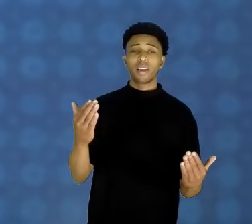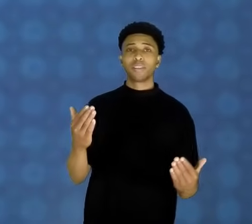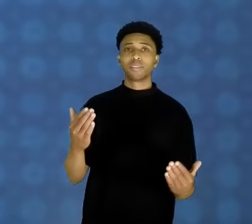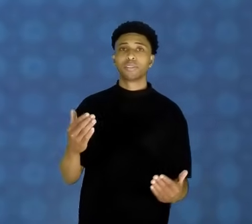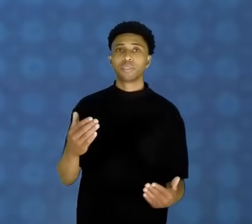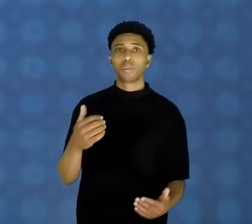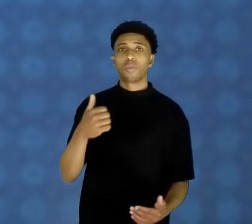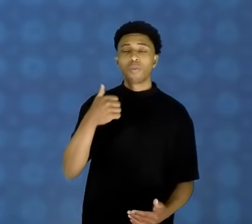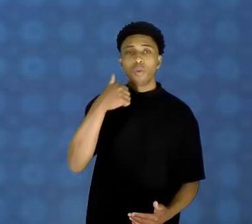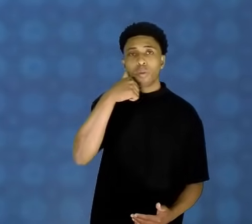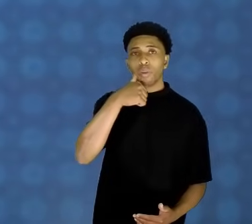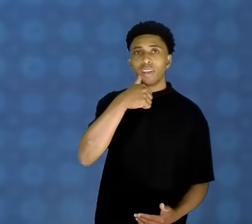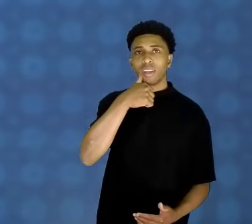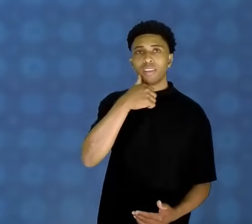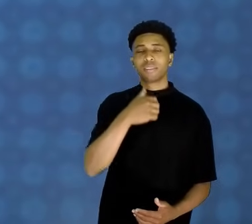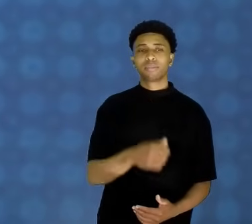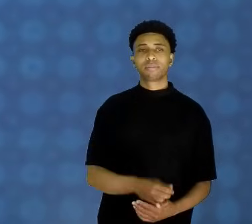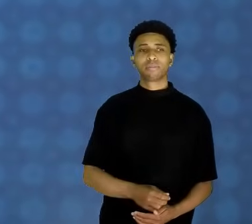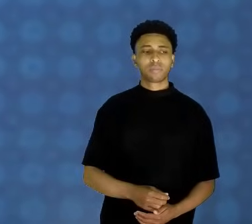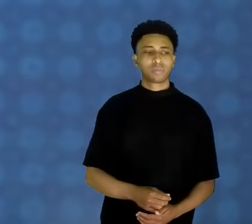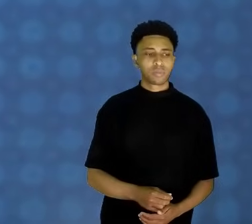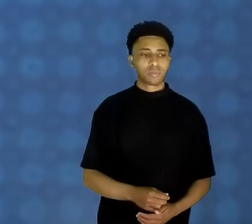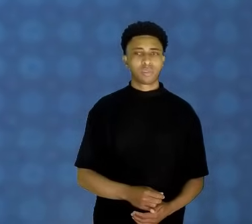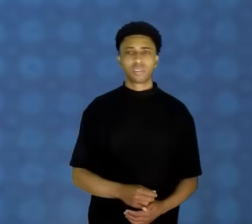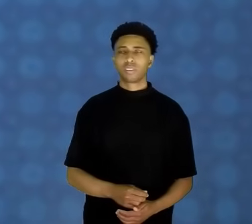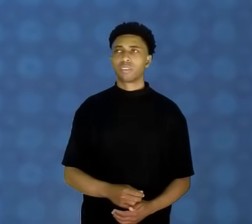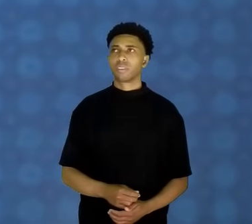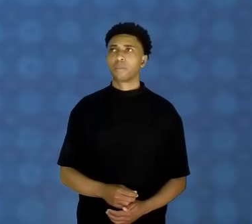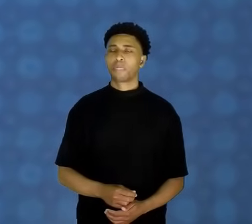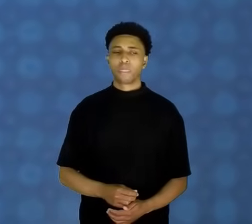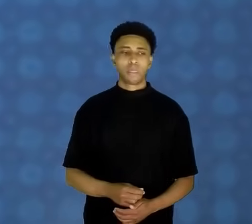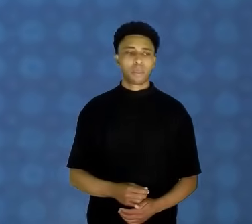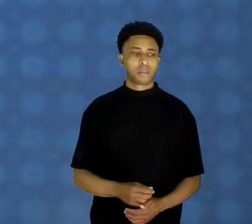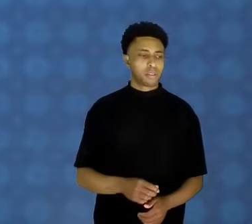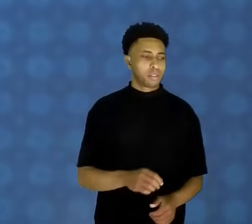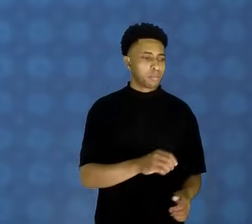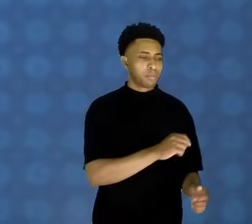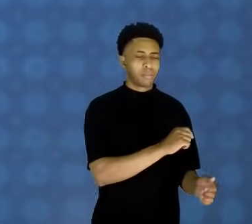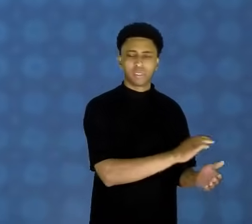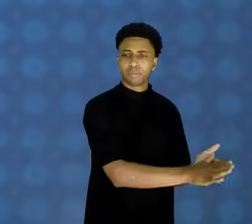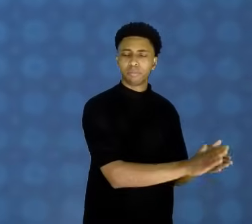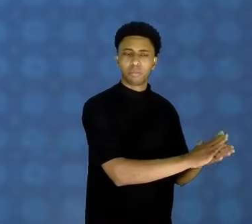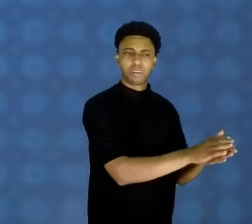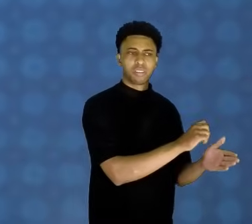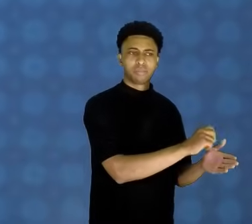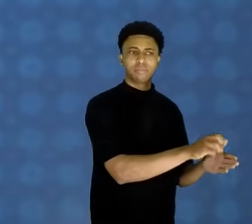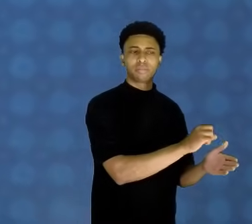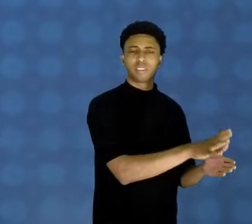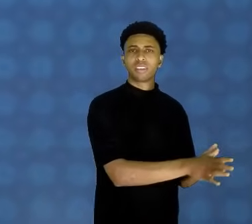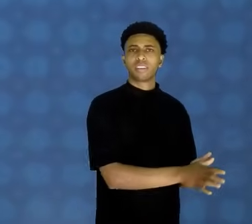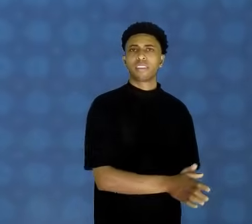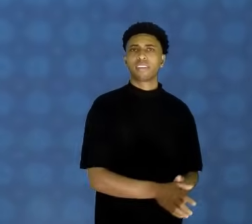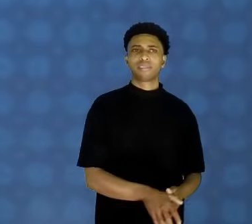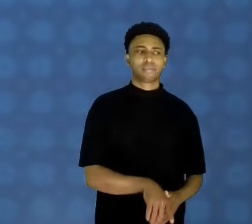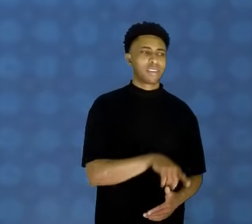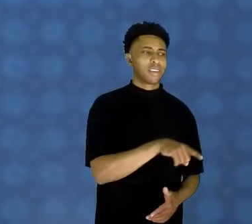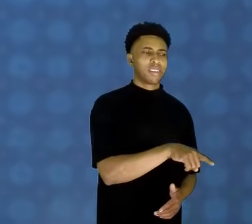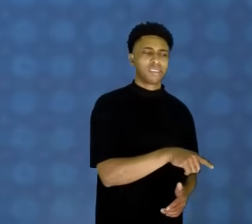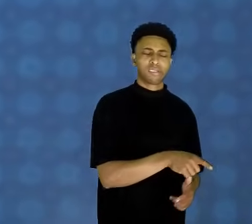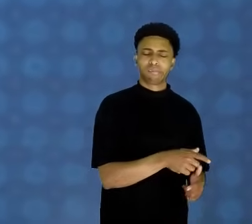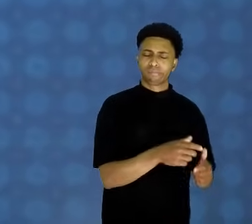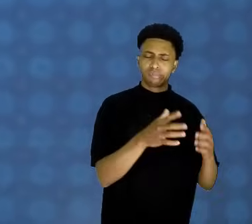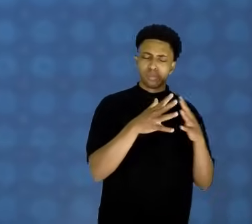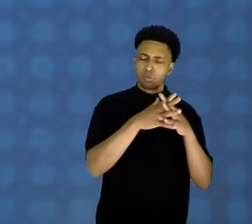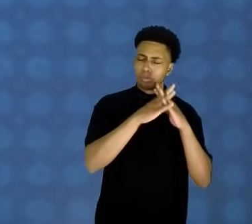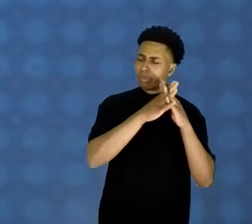Mestre, manda ela embora. Ela não faz diferença. Ela nem é do nosso povo. Ela é uma atrapalhada. E